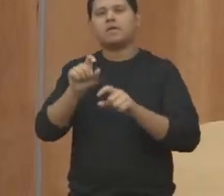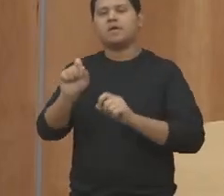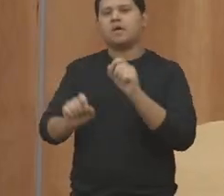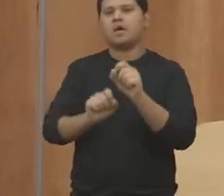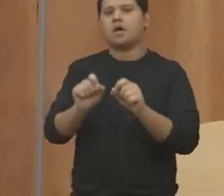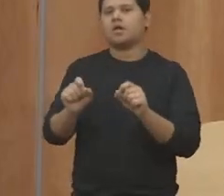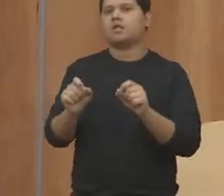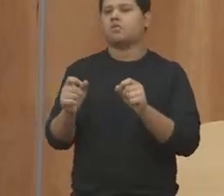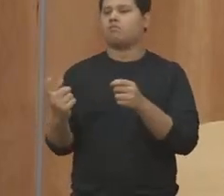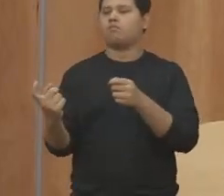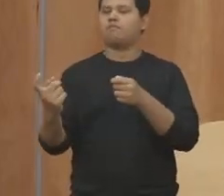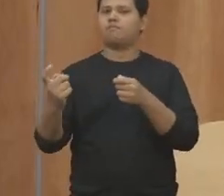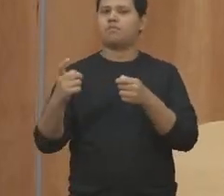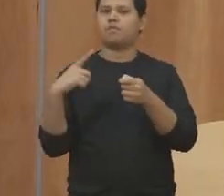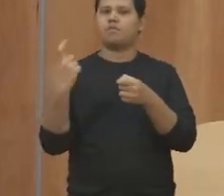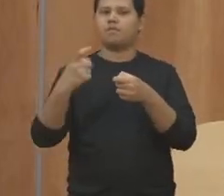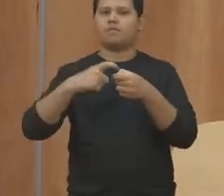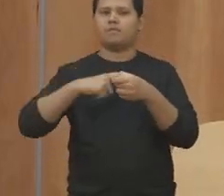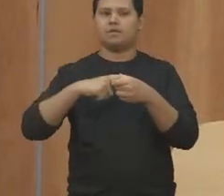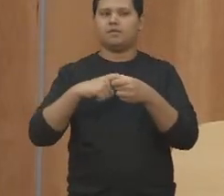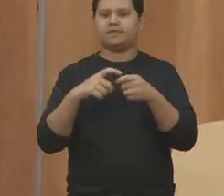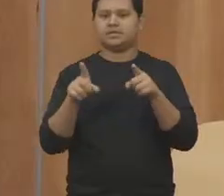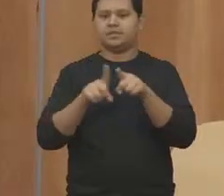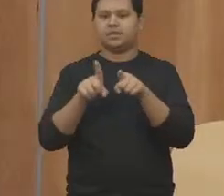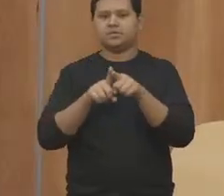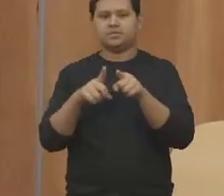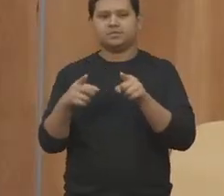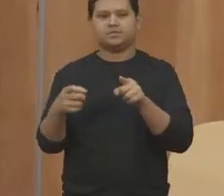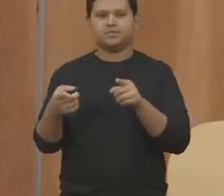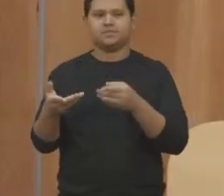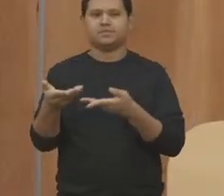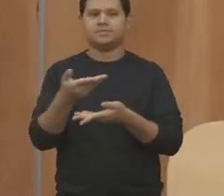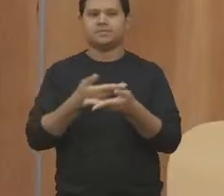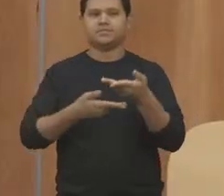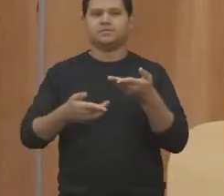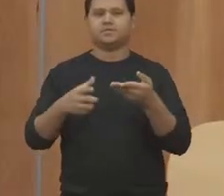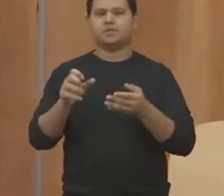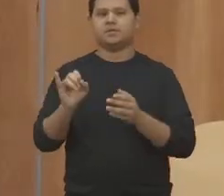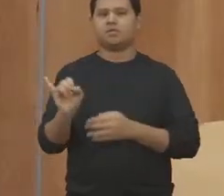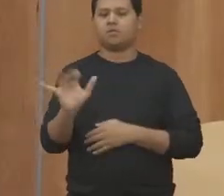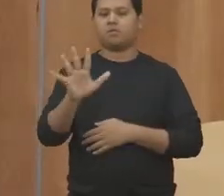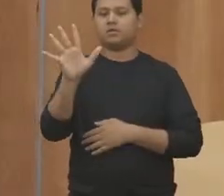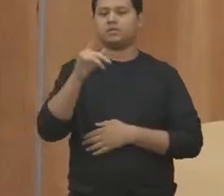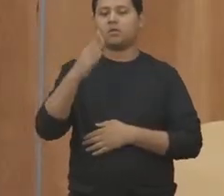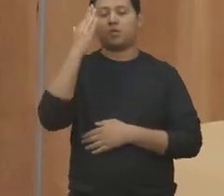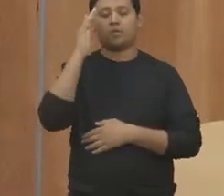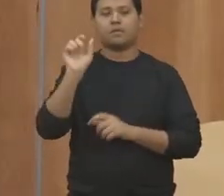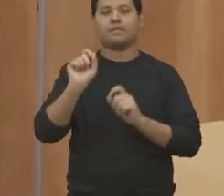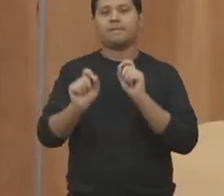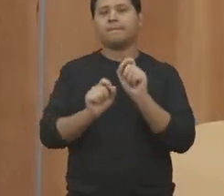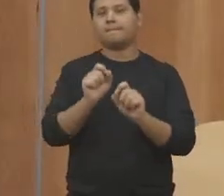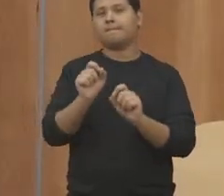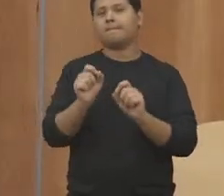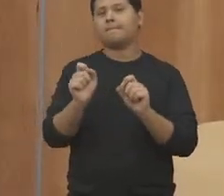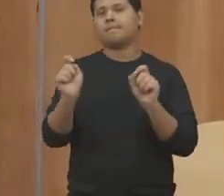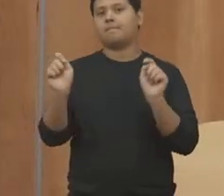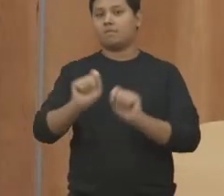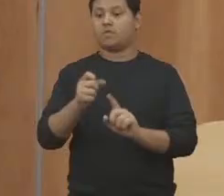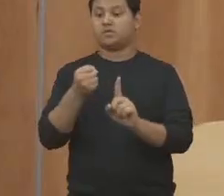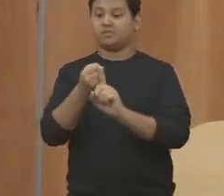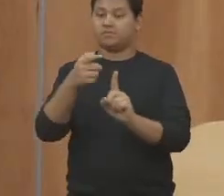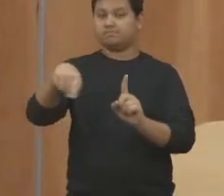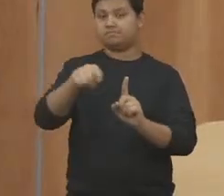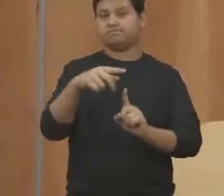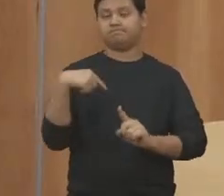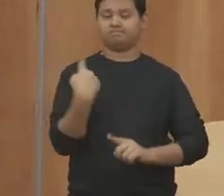também uma reposição inflacionária, porque o município está há 8 anos sem reposição inflacionária, a gente sabe o quanto isso pode afetar a